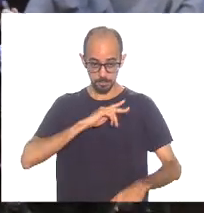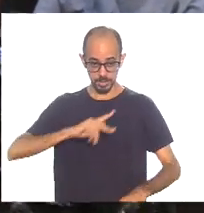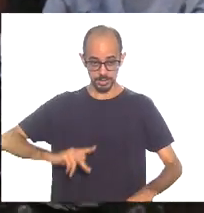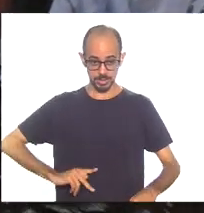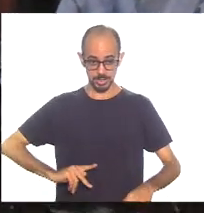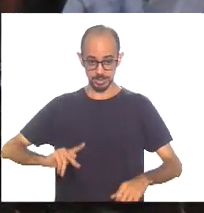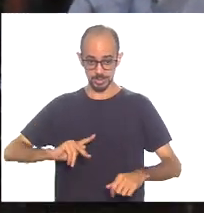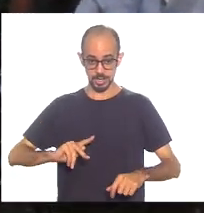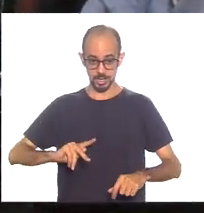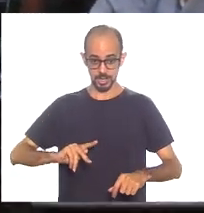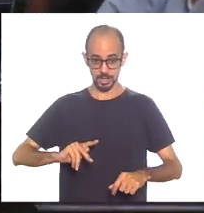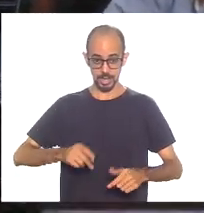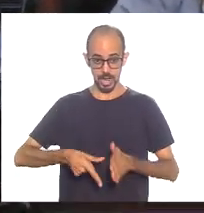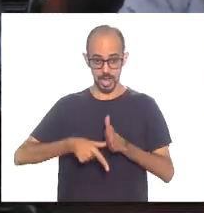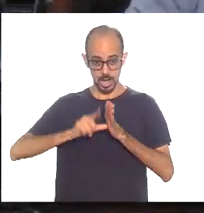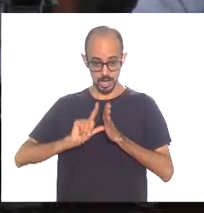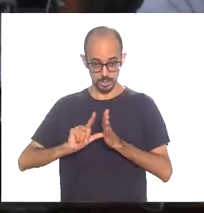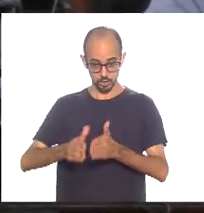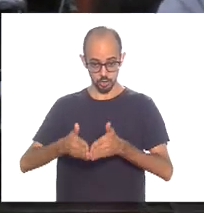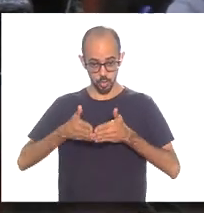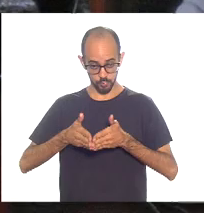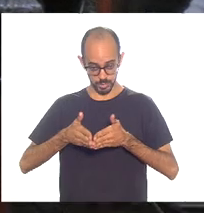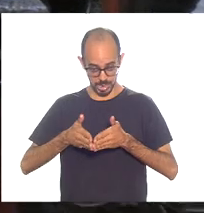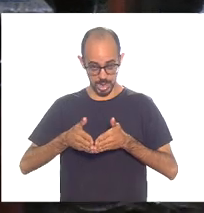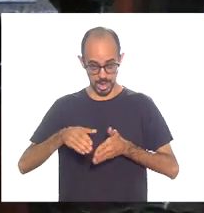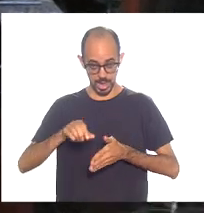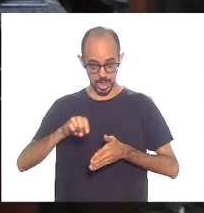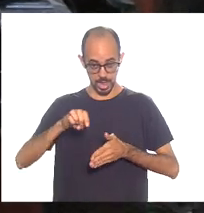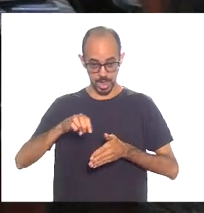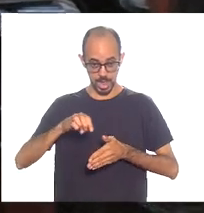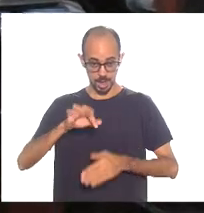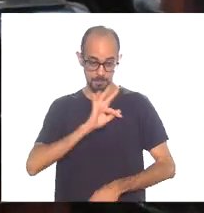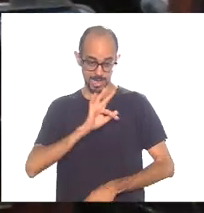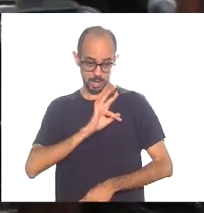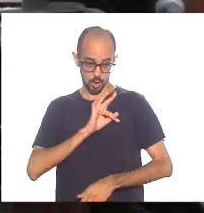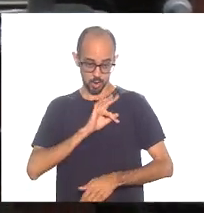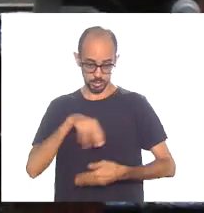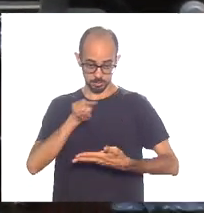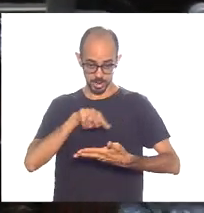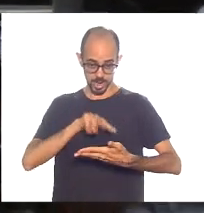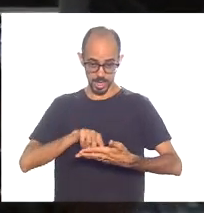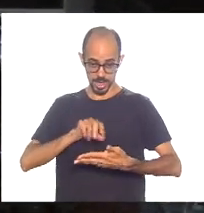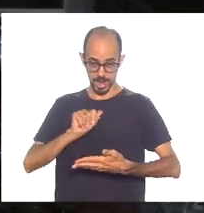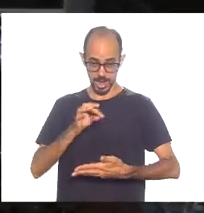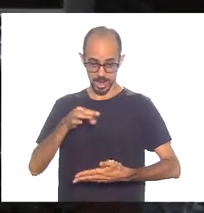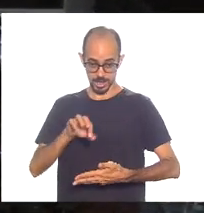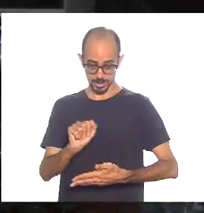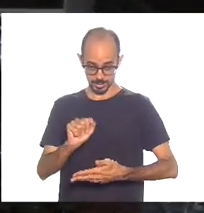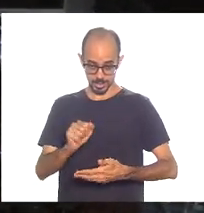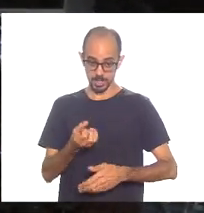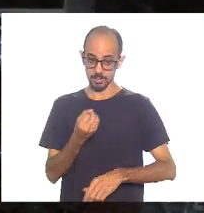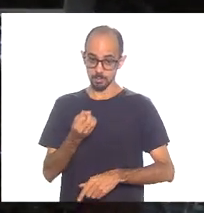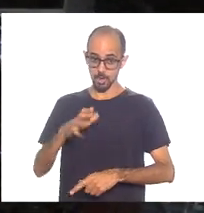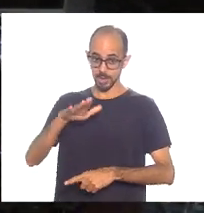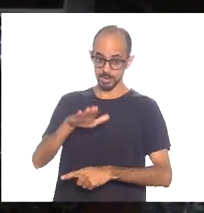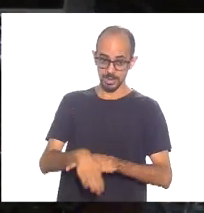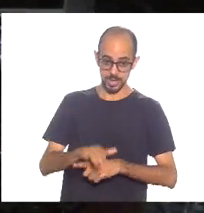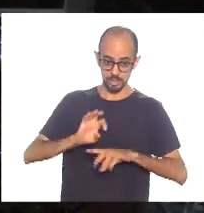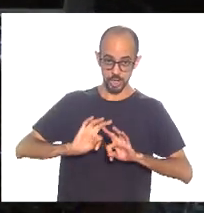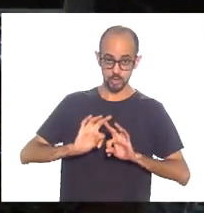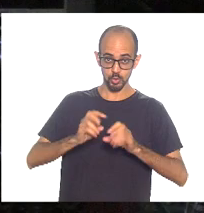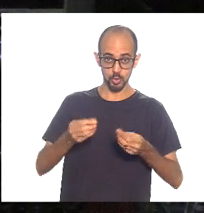Presidência, antes de convidar a deputada Marta para fazer a leitura da ata, deseja boa tarde a todas e a